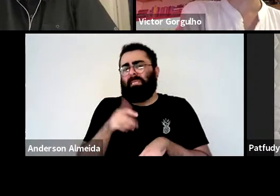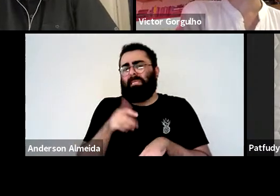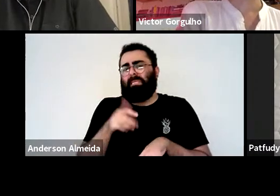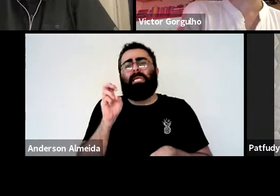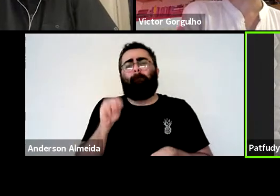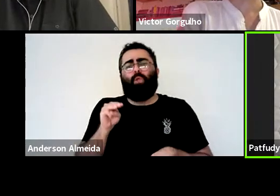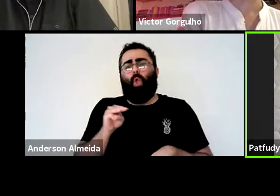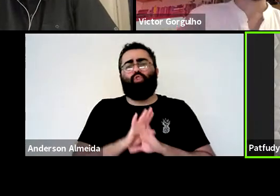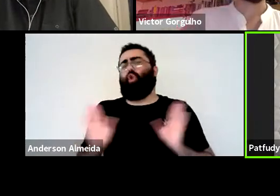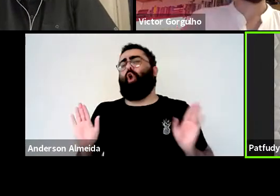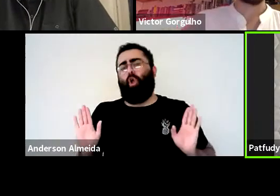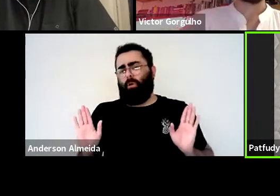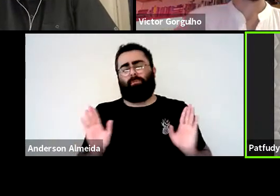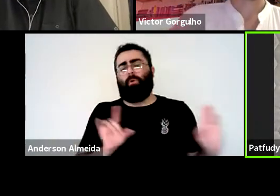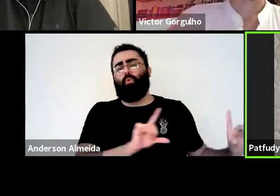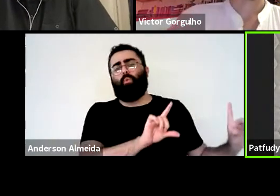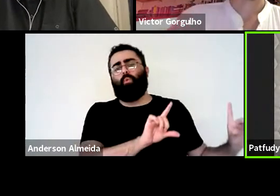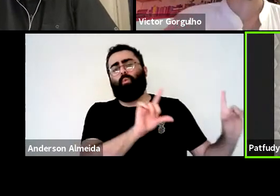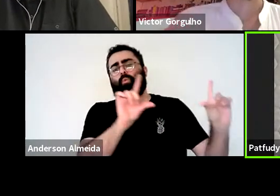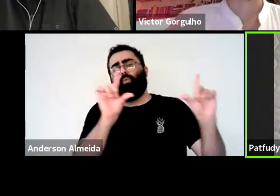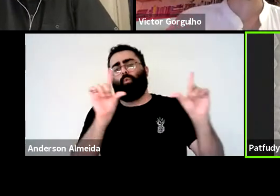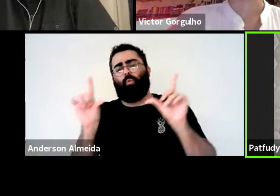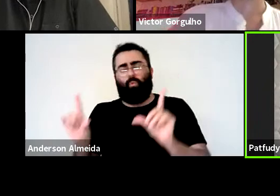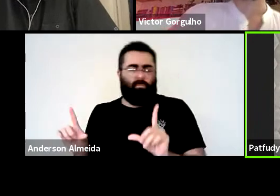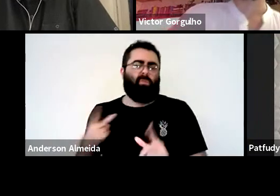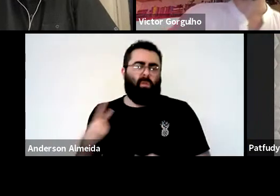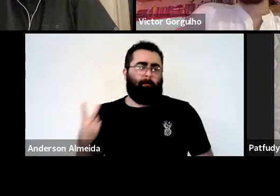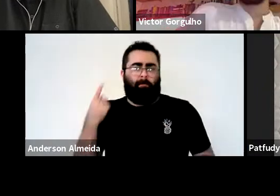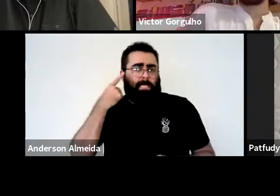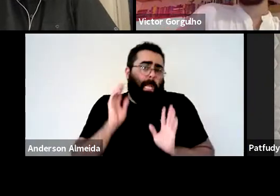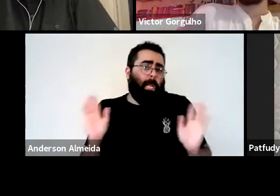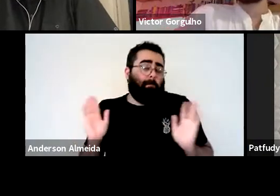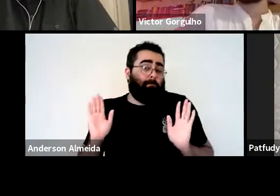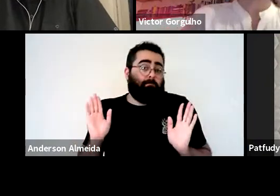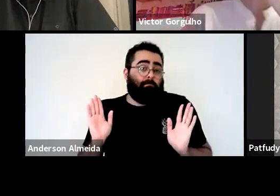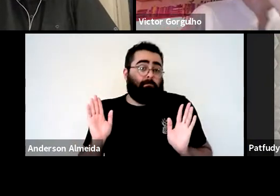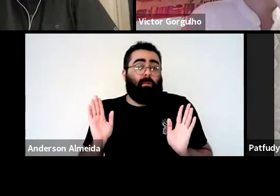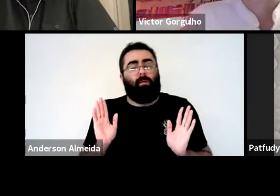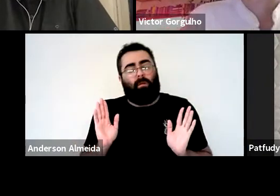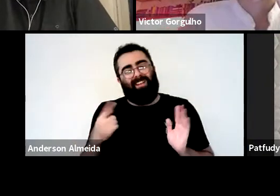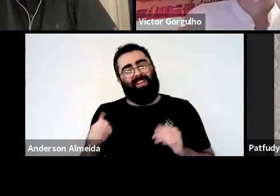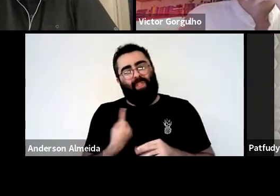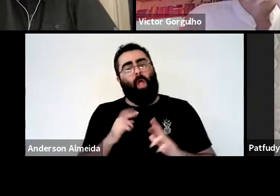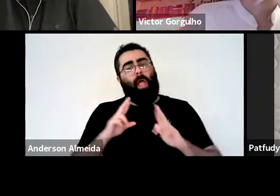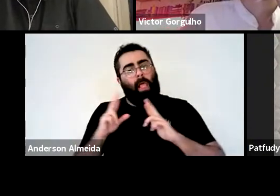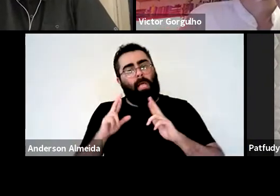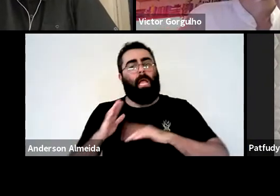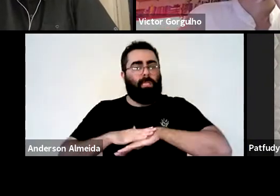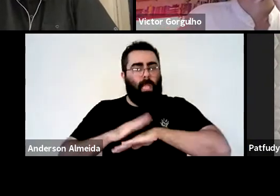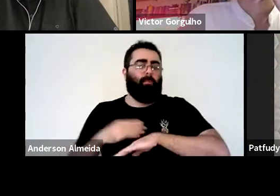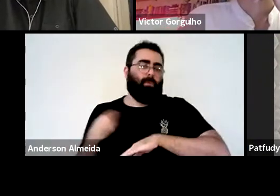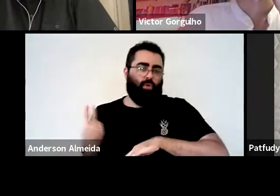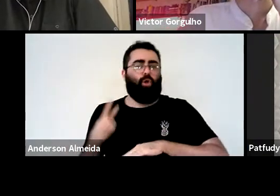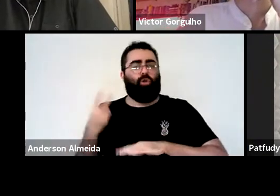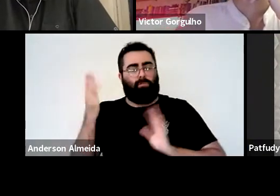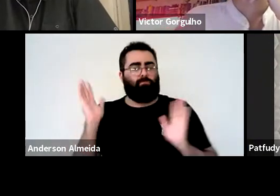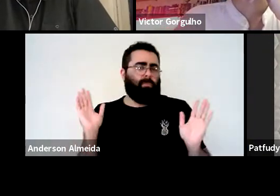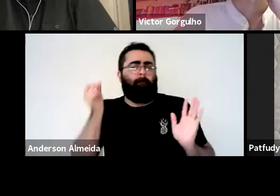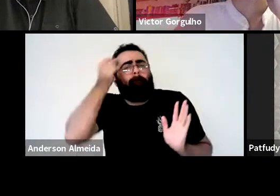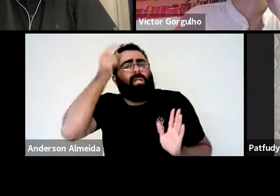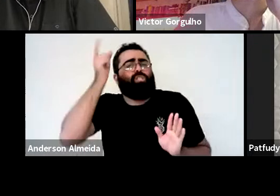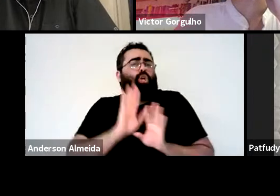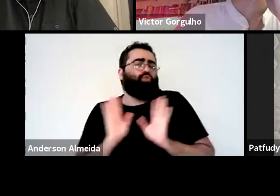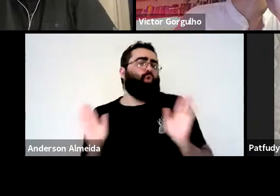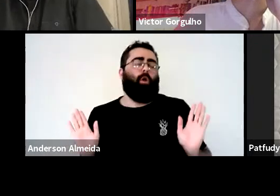filme. Ah, vai ter 15 minutos, porque, enfim, nessa relação com o tempo, pra gente era esse o tempo, que eu não sei o quê. E a gente foi